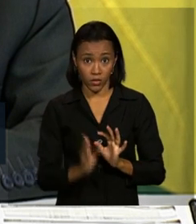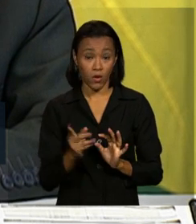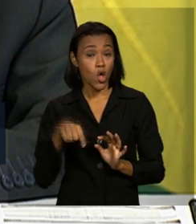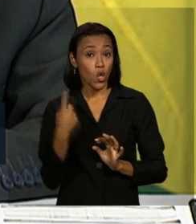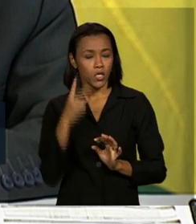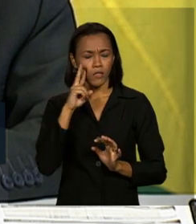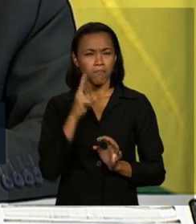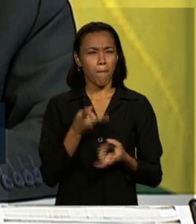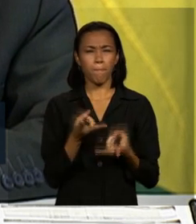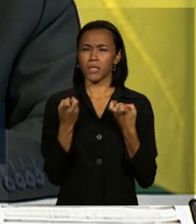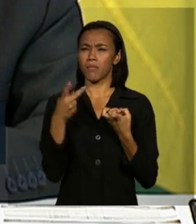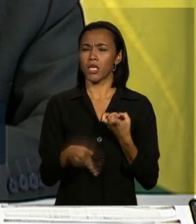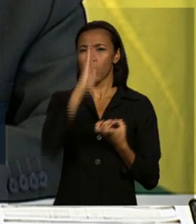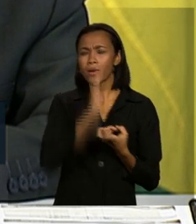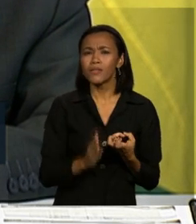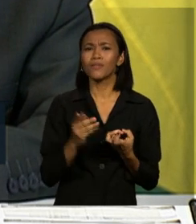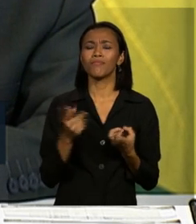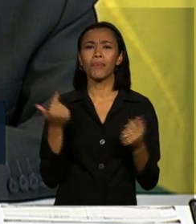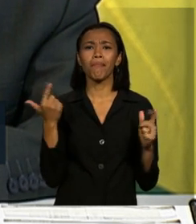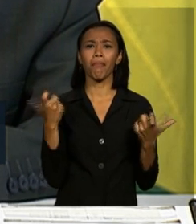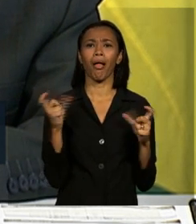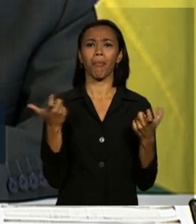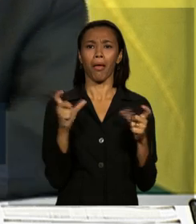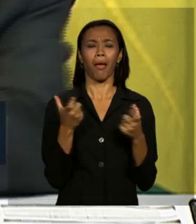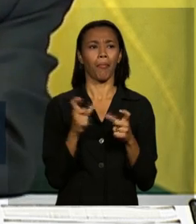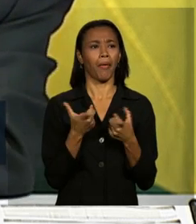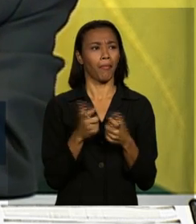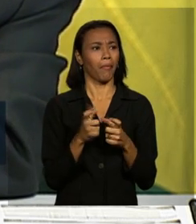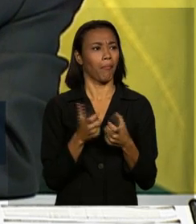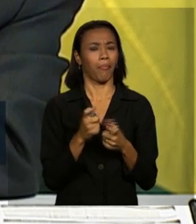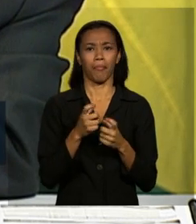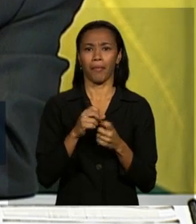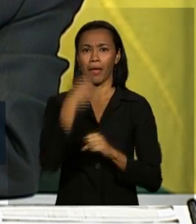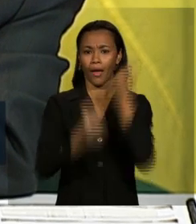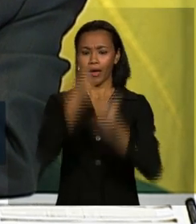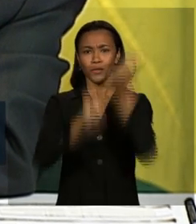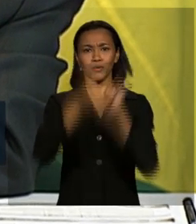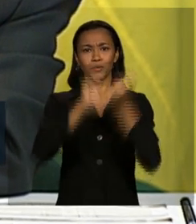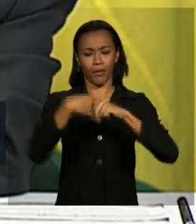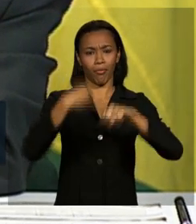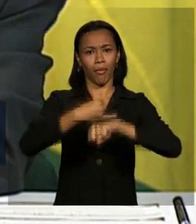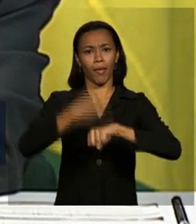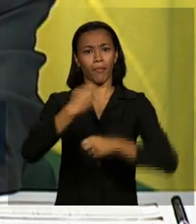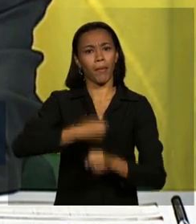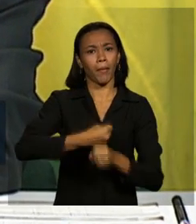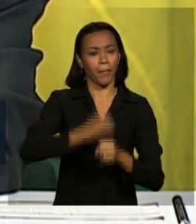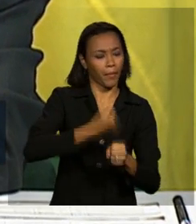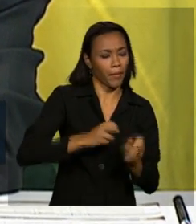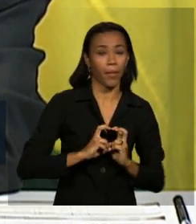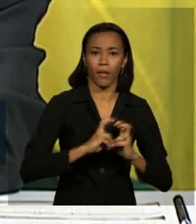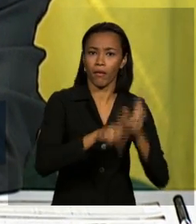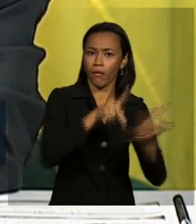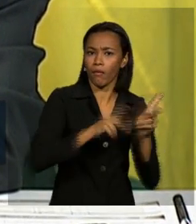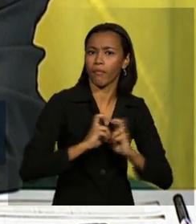observamos no país um encolhimento né na indústria Ferroviária Eu mencionei hoje na minha